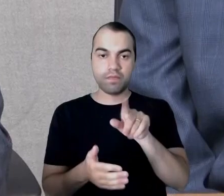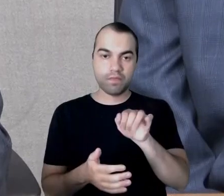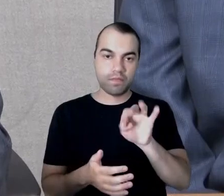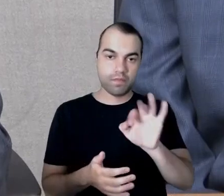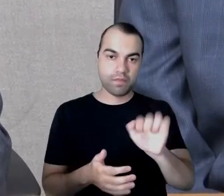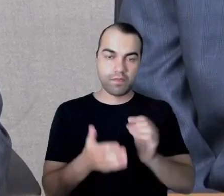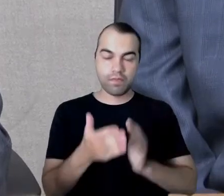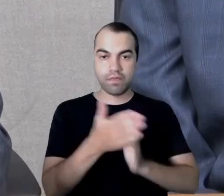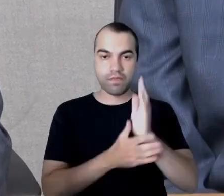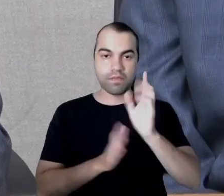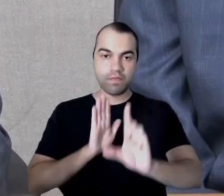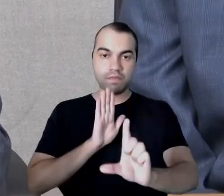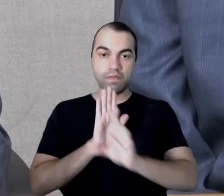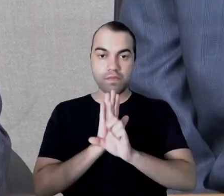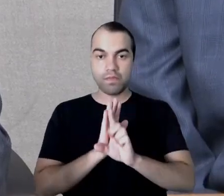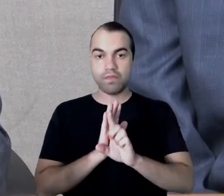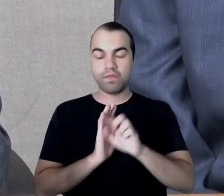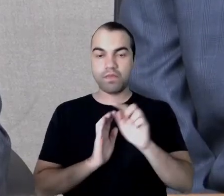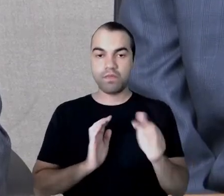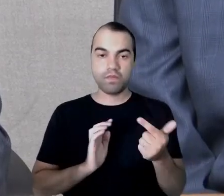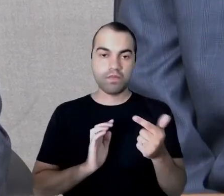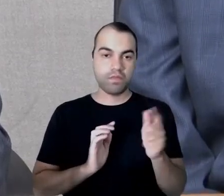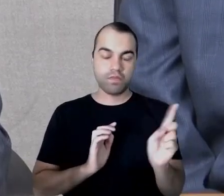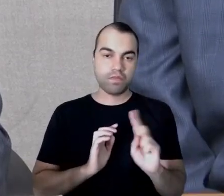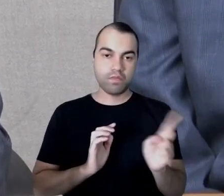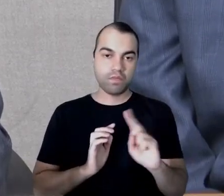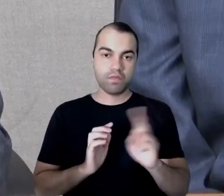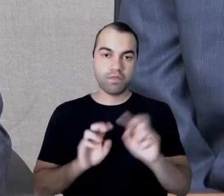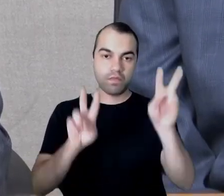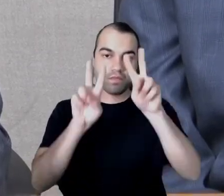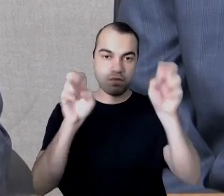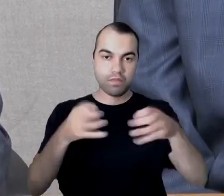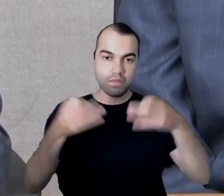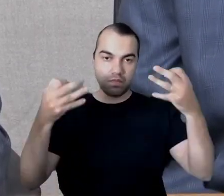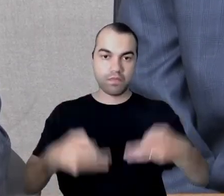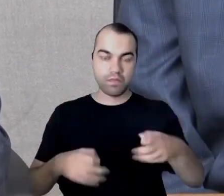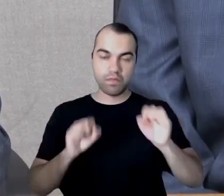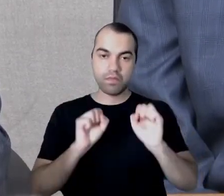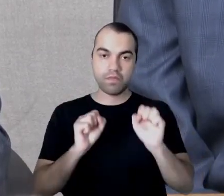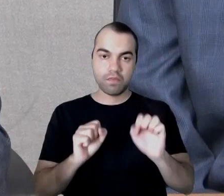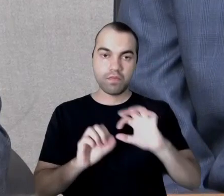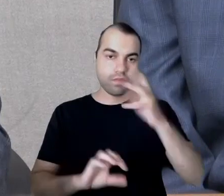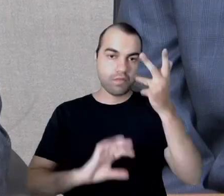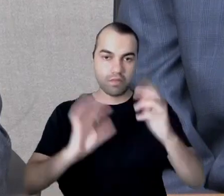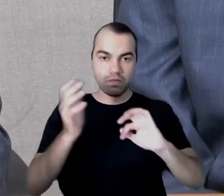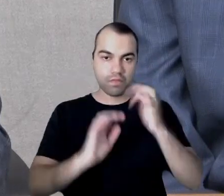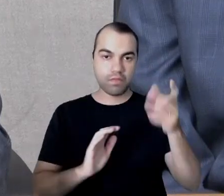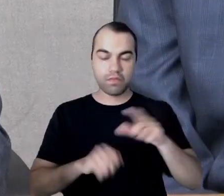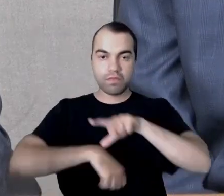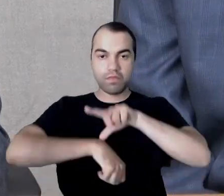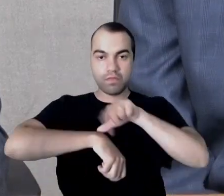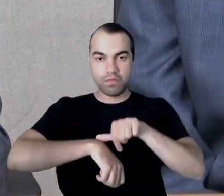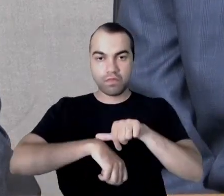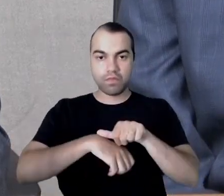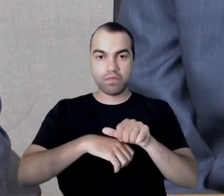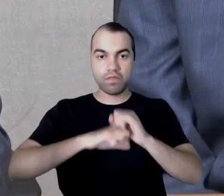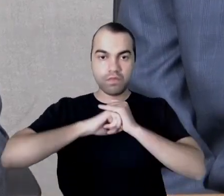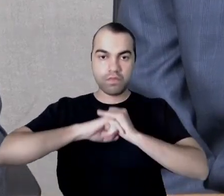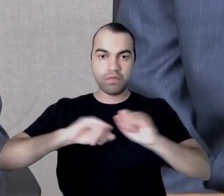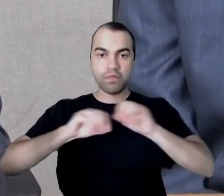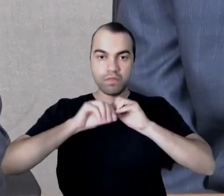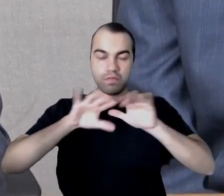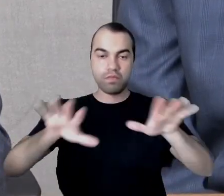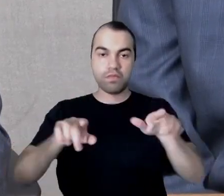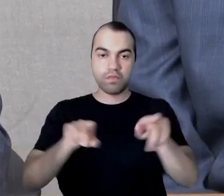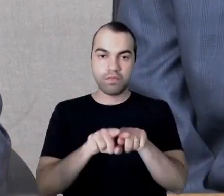não é um tema adequado não é o tema adequado uma vez que Após a aprovação podem ocorrer diversos eventos que retardam a sua publicação e efetiva vigência da